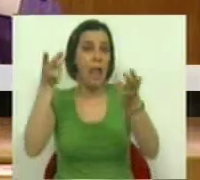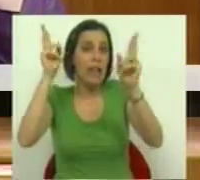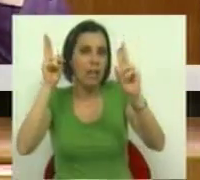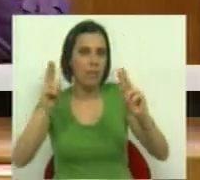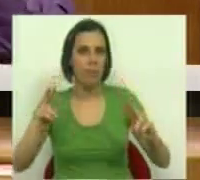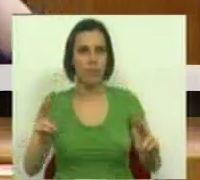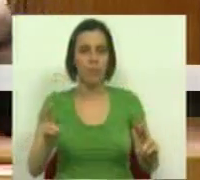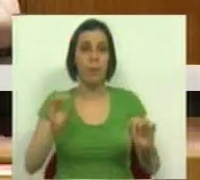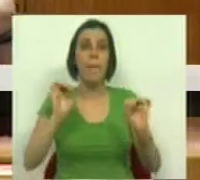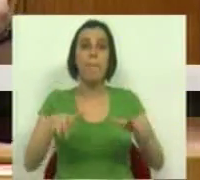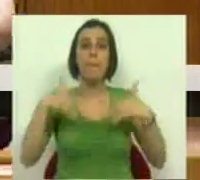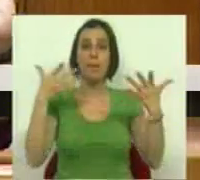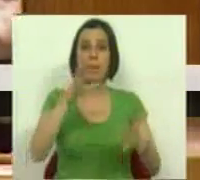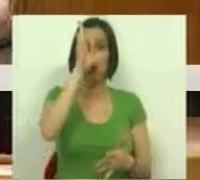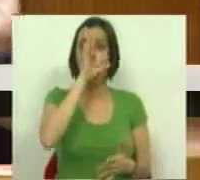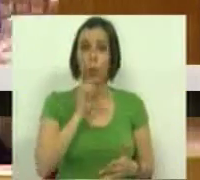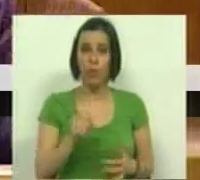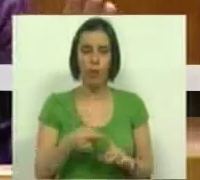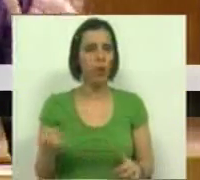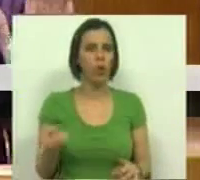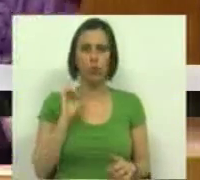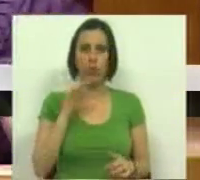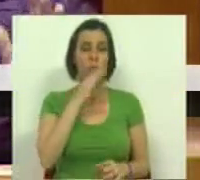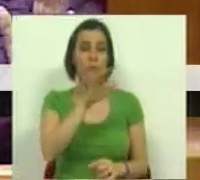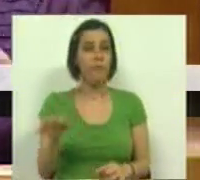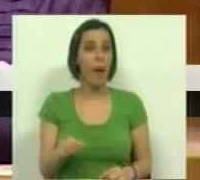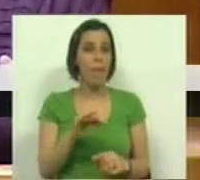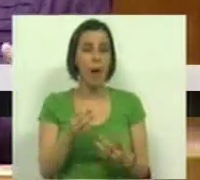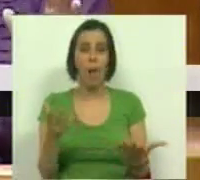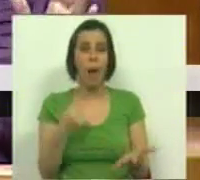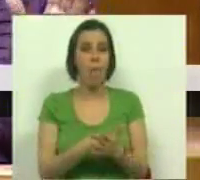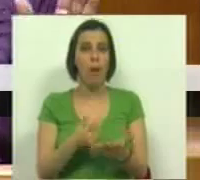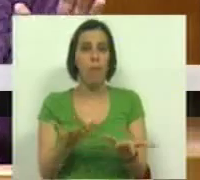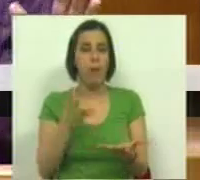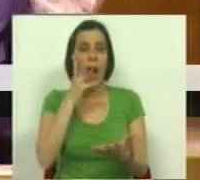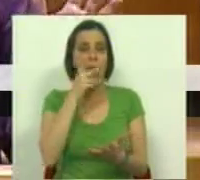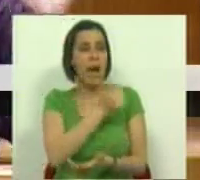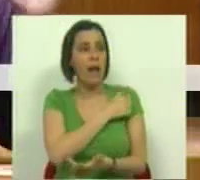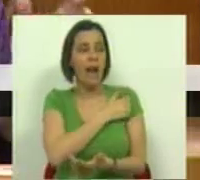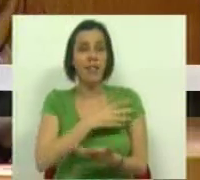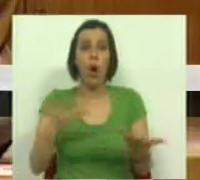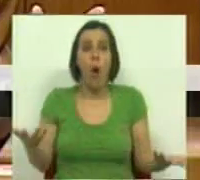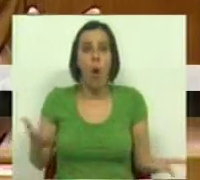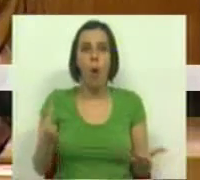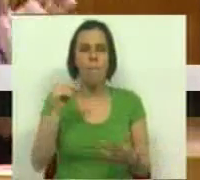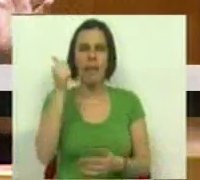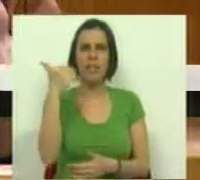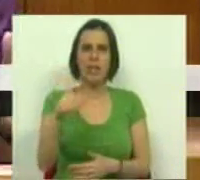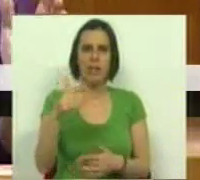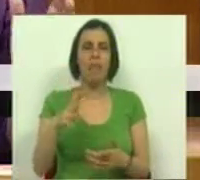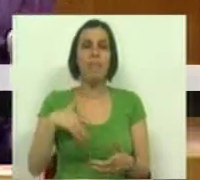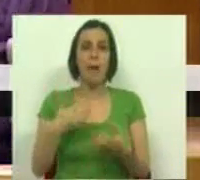livre. A prioridade do Governo não são as famílias que não conseguem aquecer a casa ou, cada vez em mais